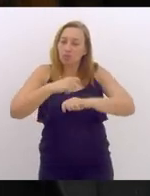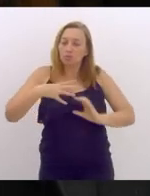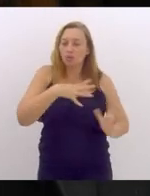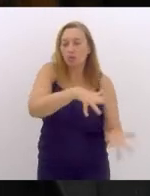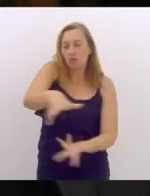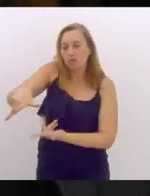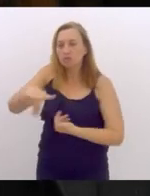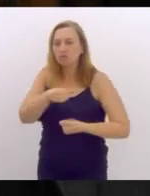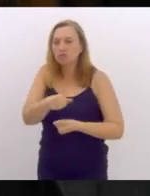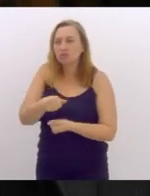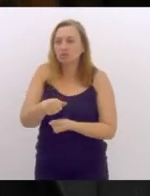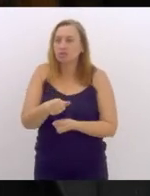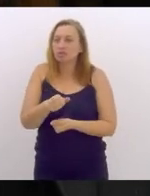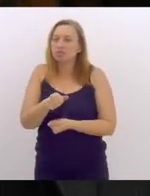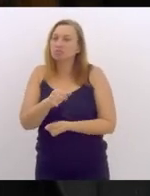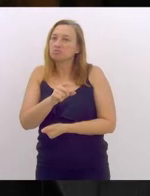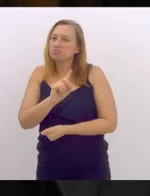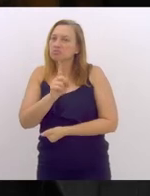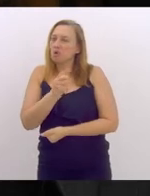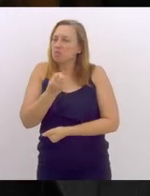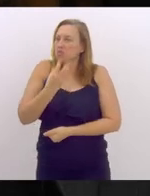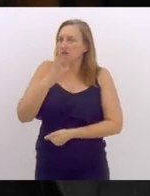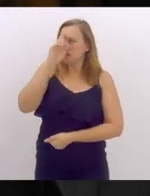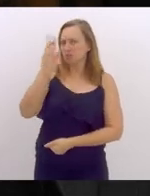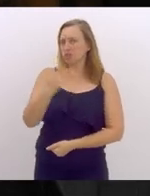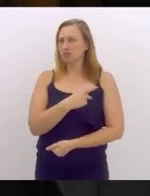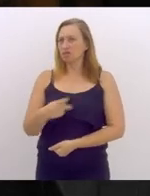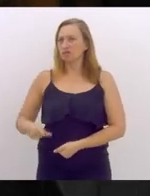já não ia bem Senhor